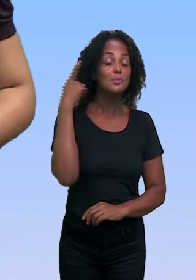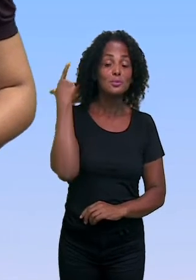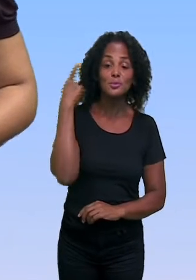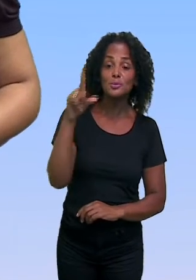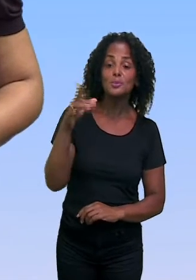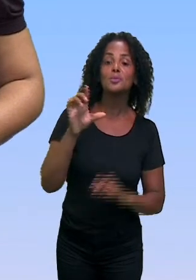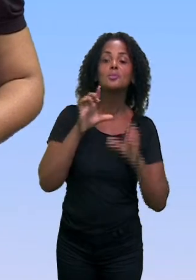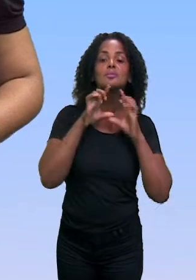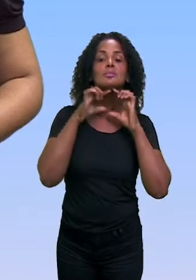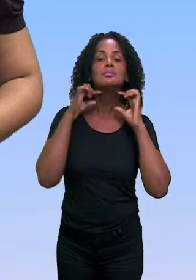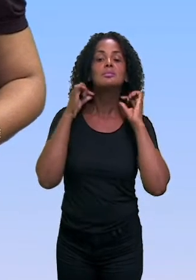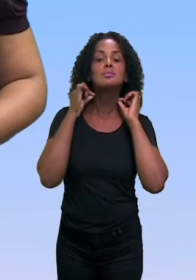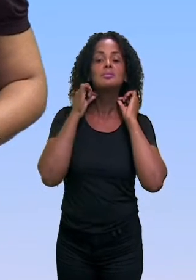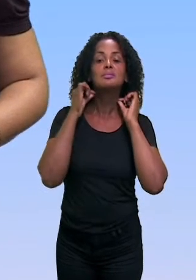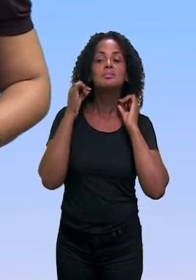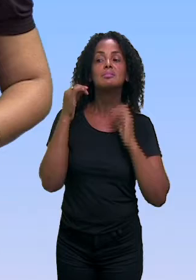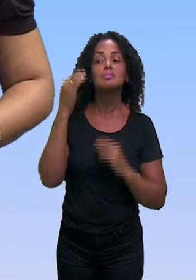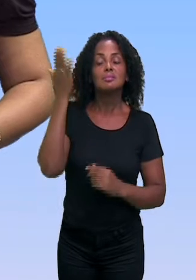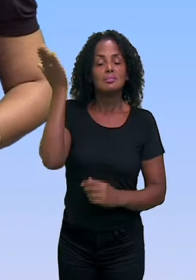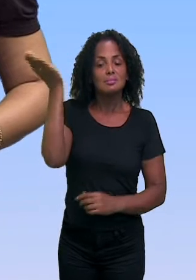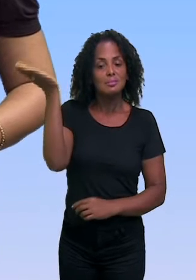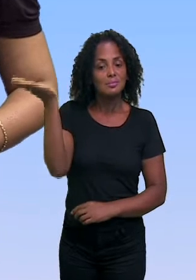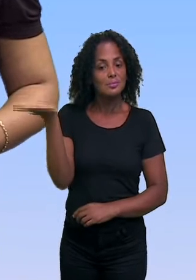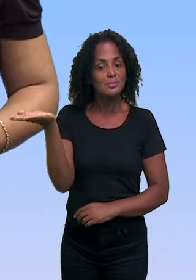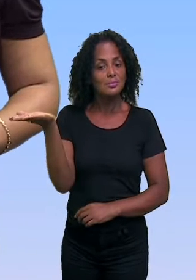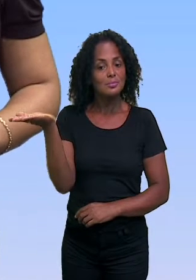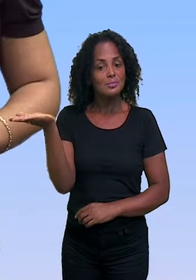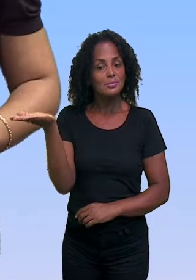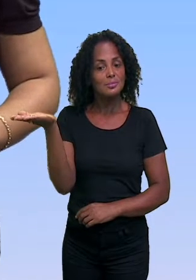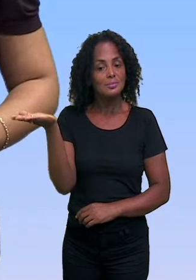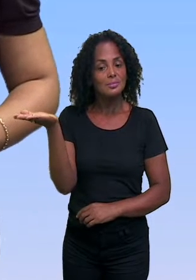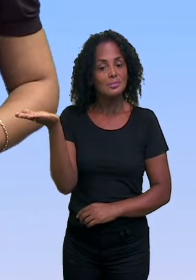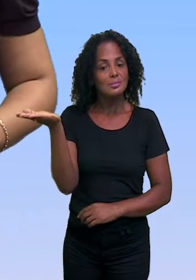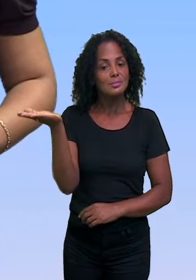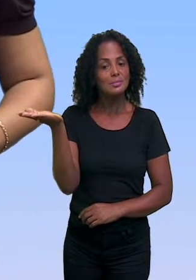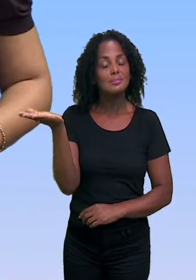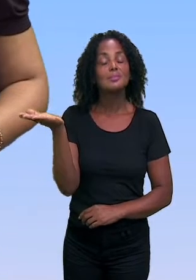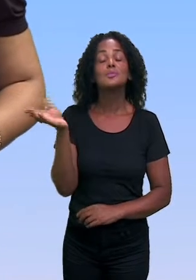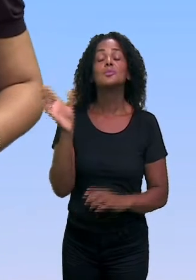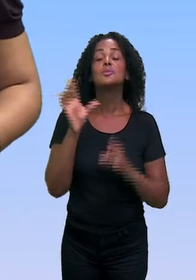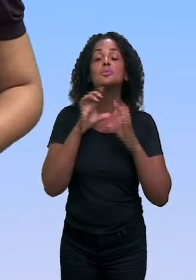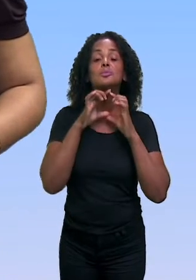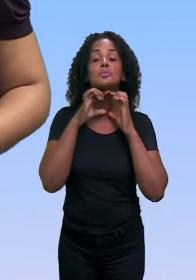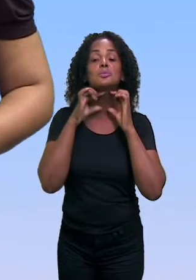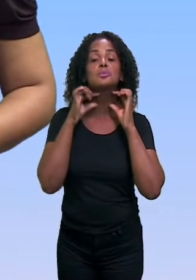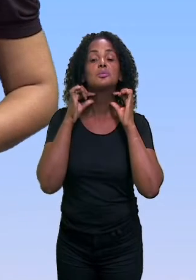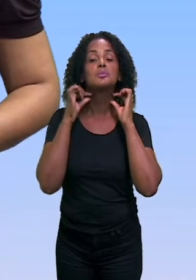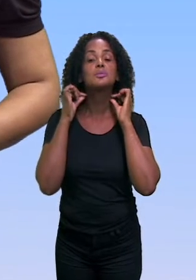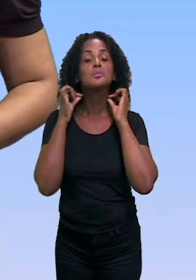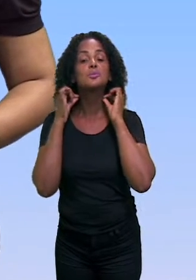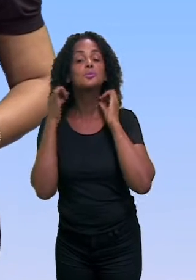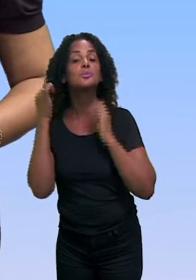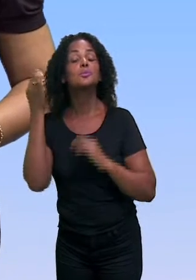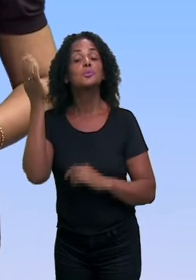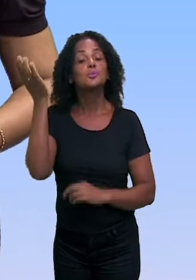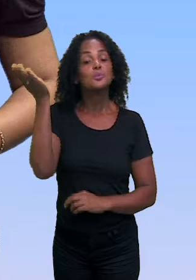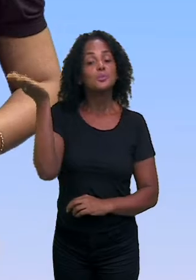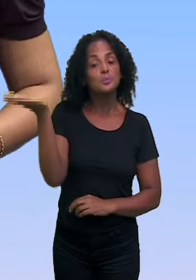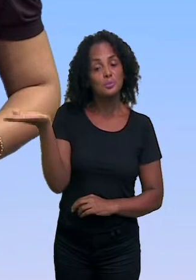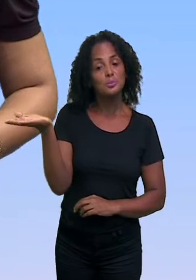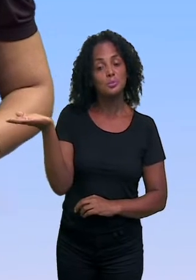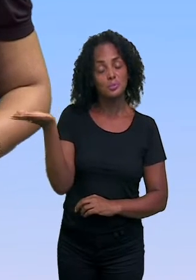era olha lá como é que se escreve o Ei Carol garçom então garçom